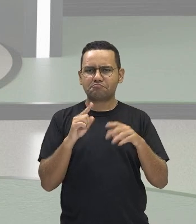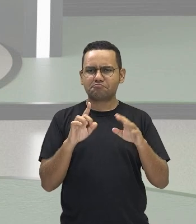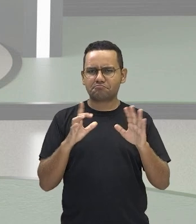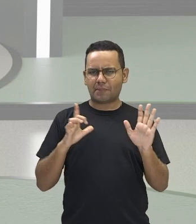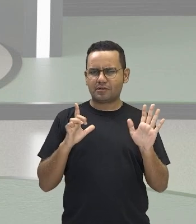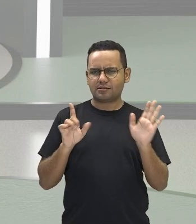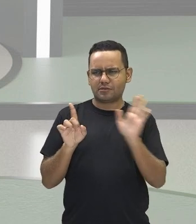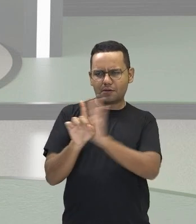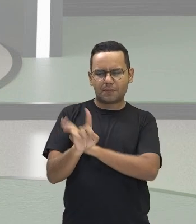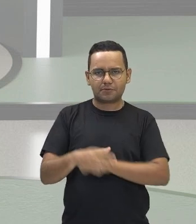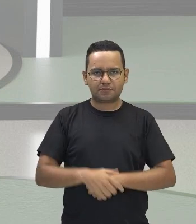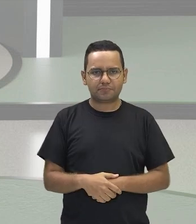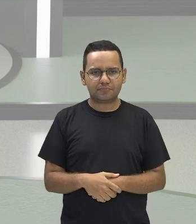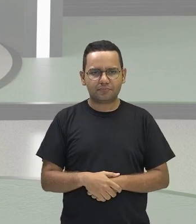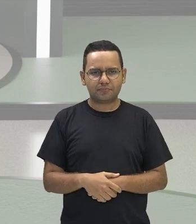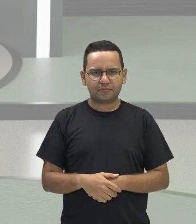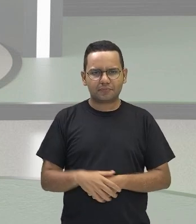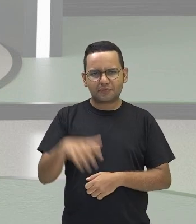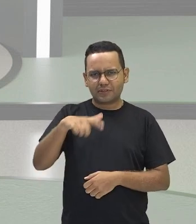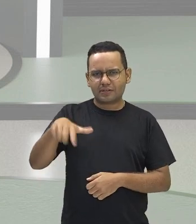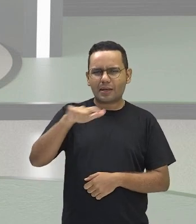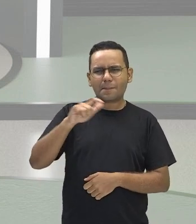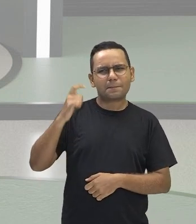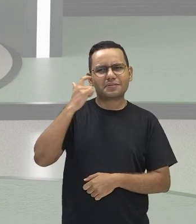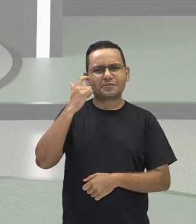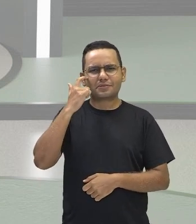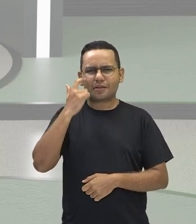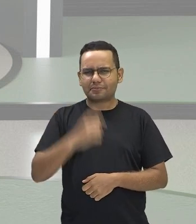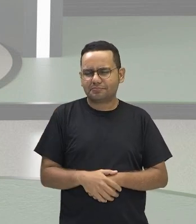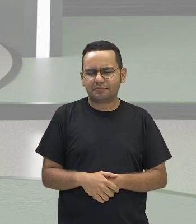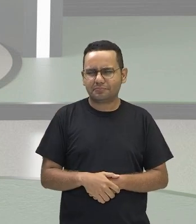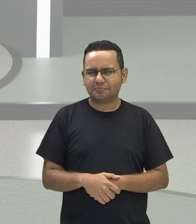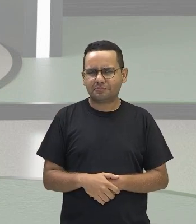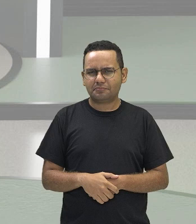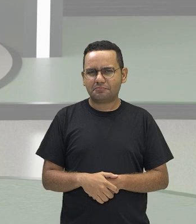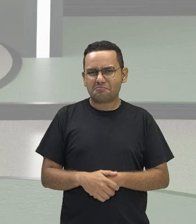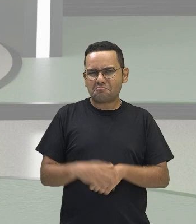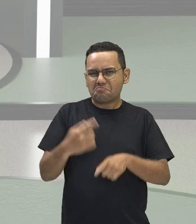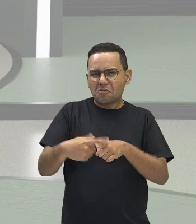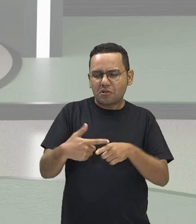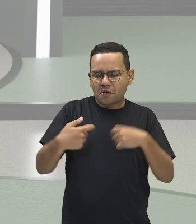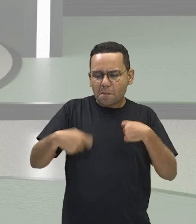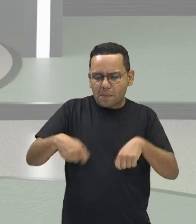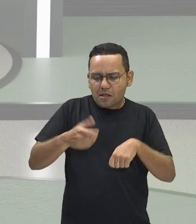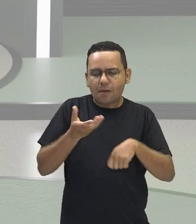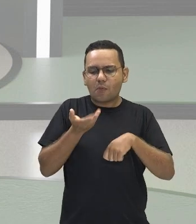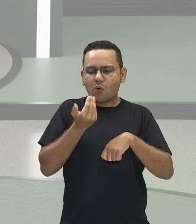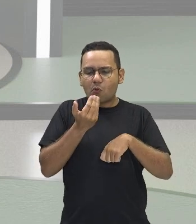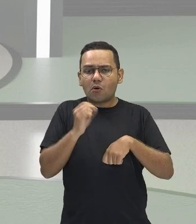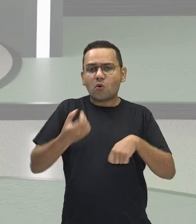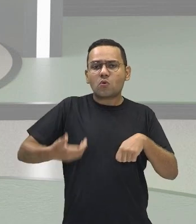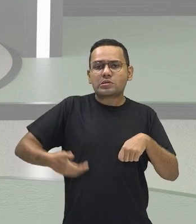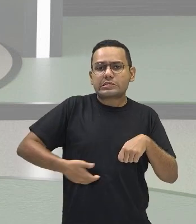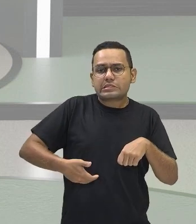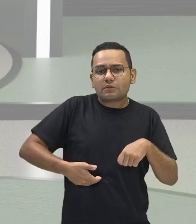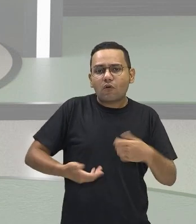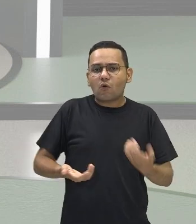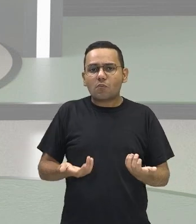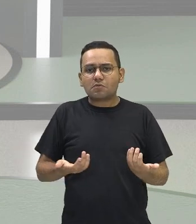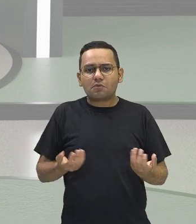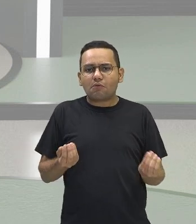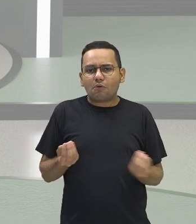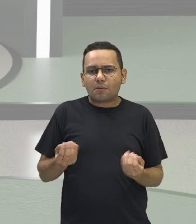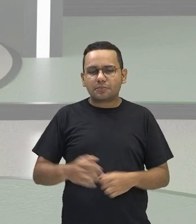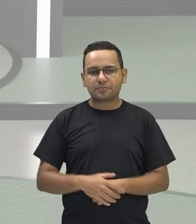pergunta, você já parou para pensar por que nós sentimos fome? A fome, ela é